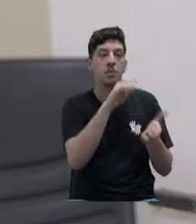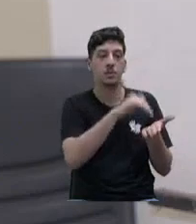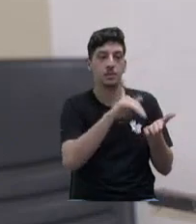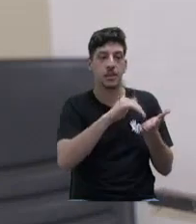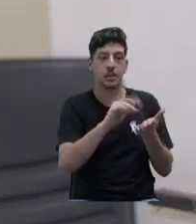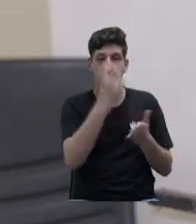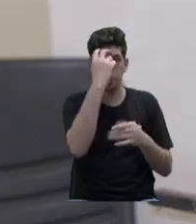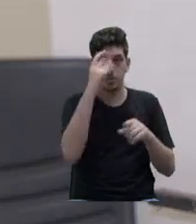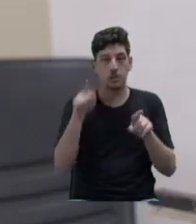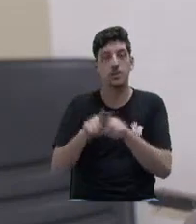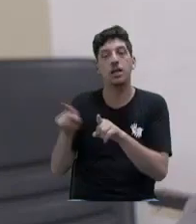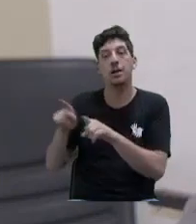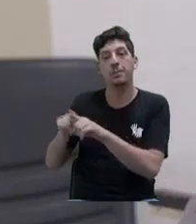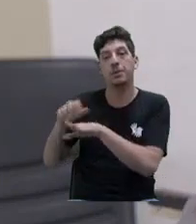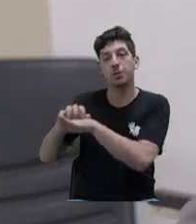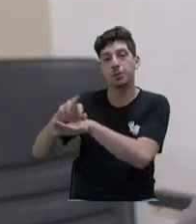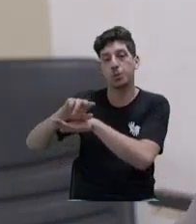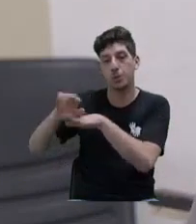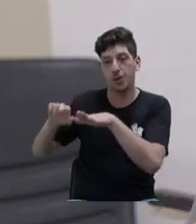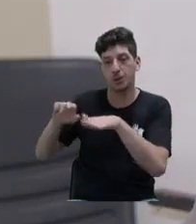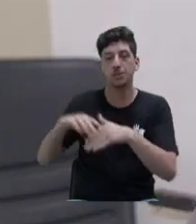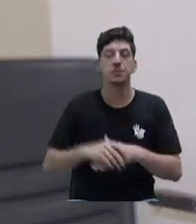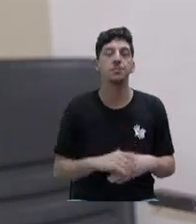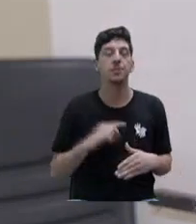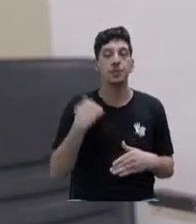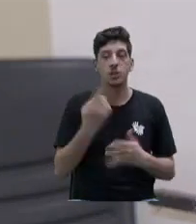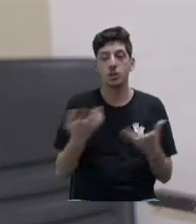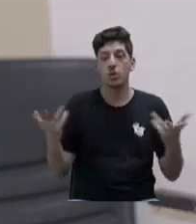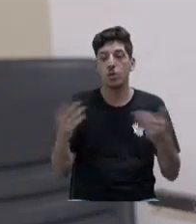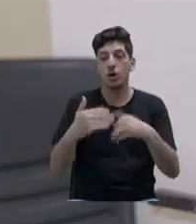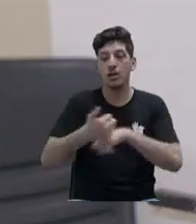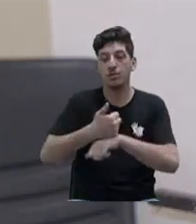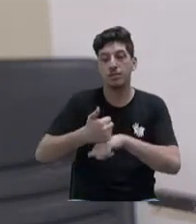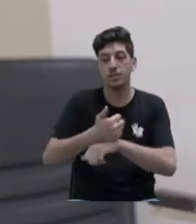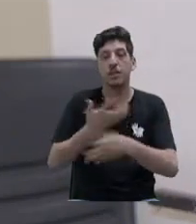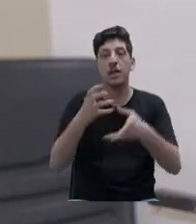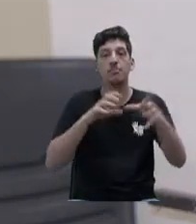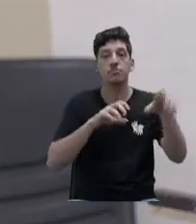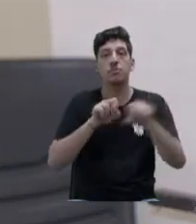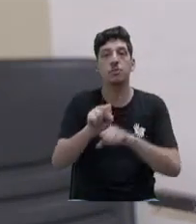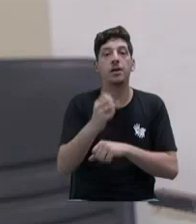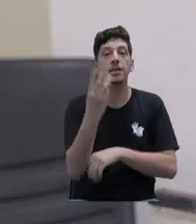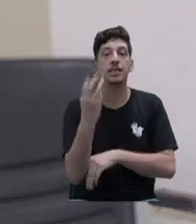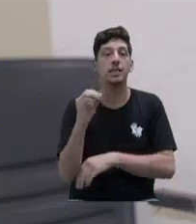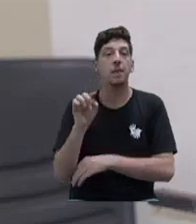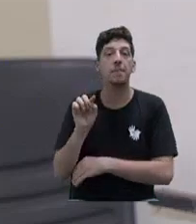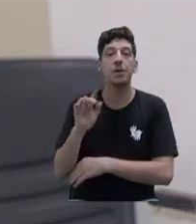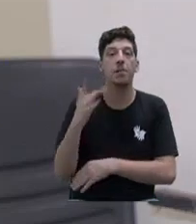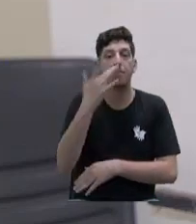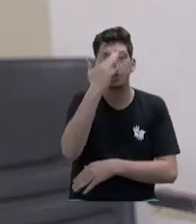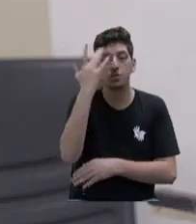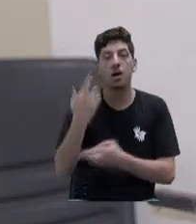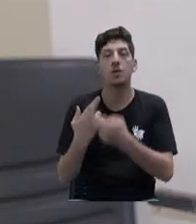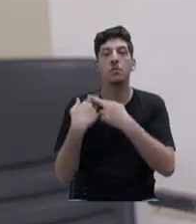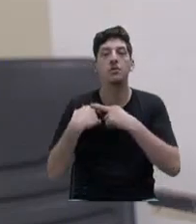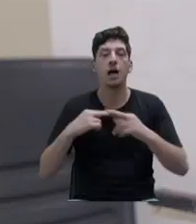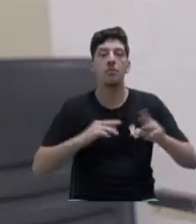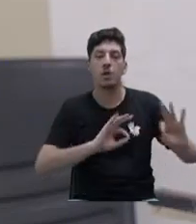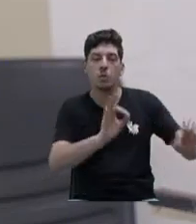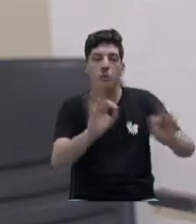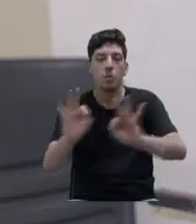E, por exemplo, na qualificação, a gente quer formar 30 mil camareiras até dezembro do ano que